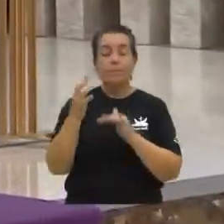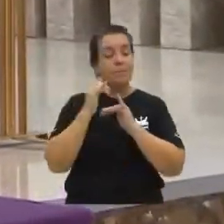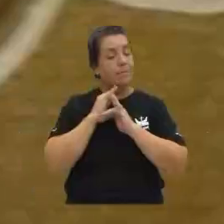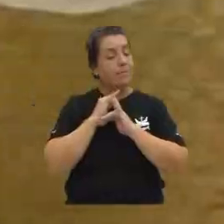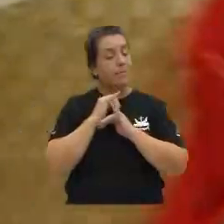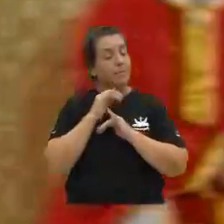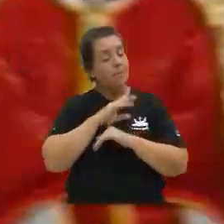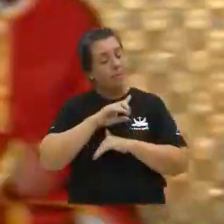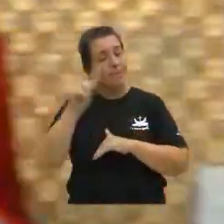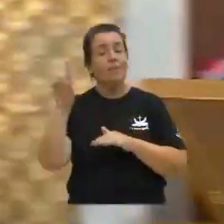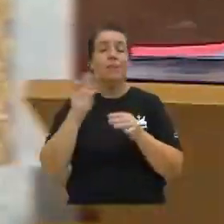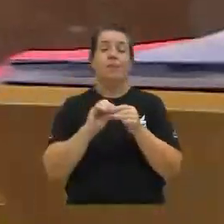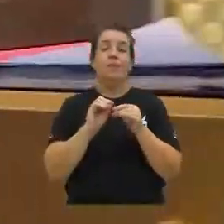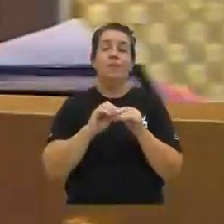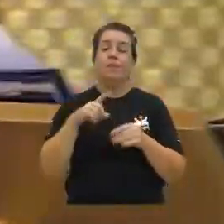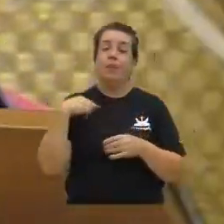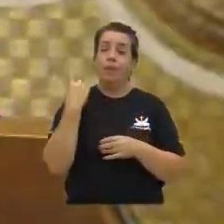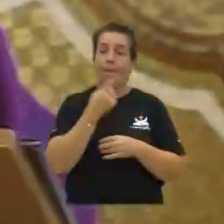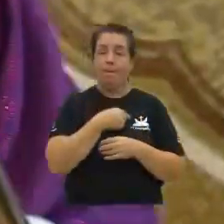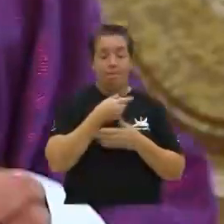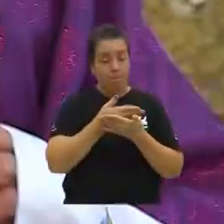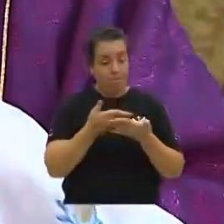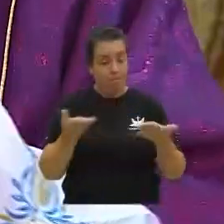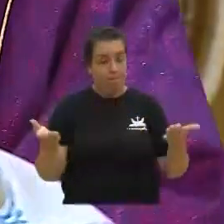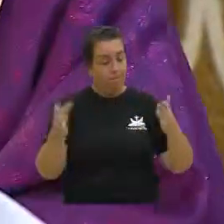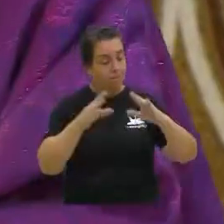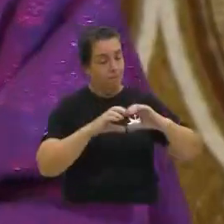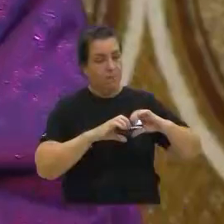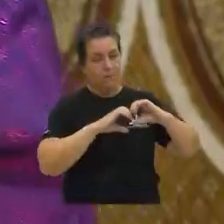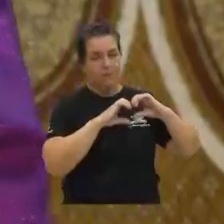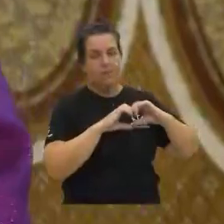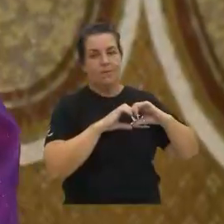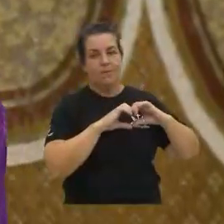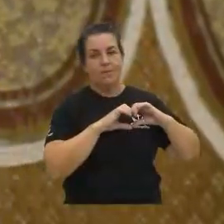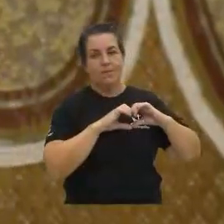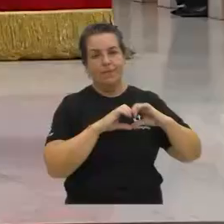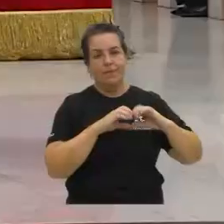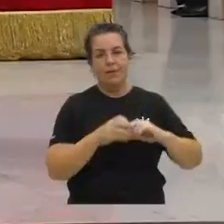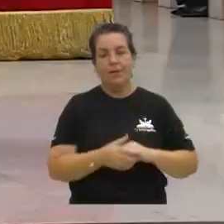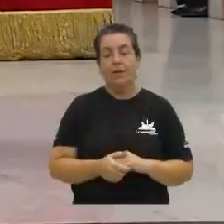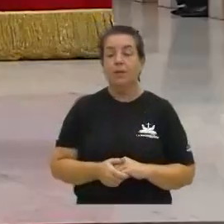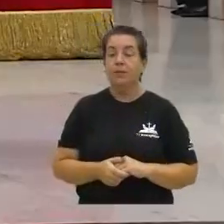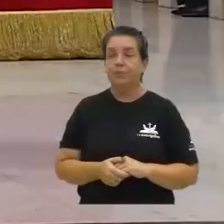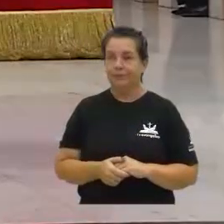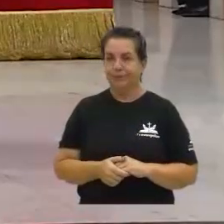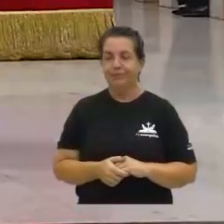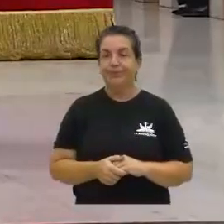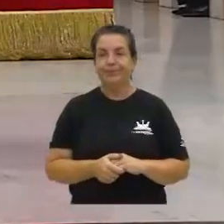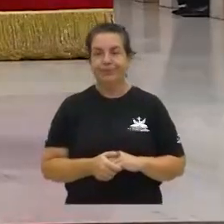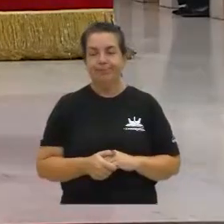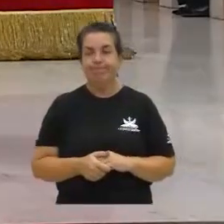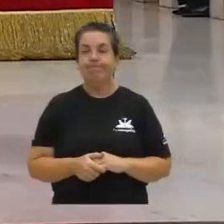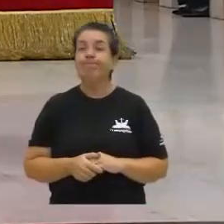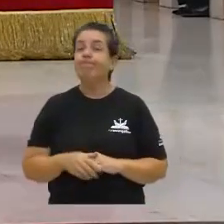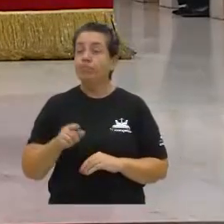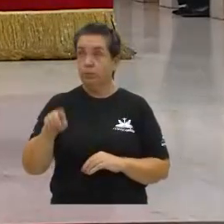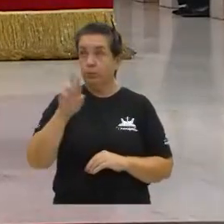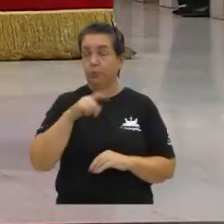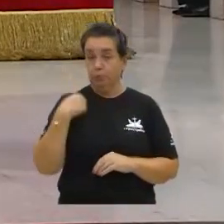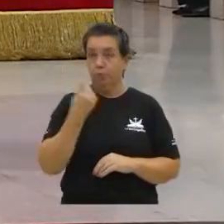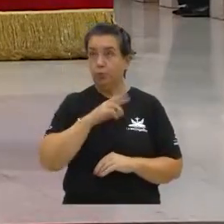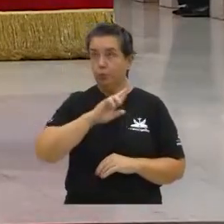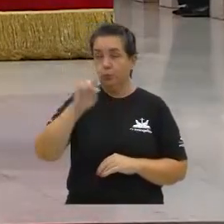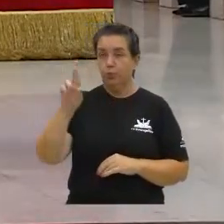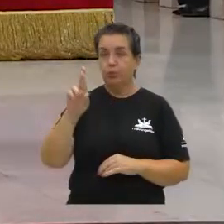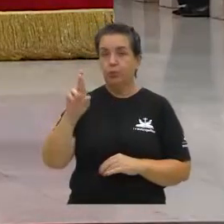de Deus que descem ao coração. E no final, nosso Senhor